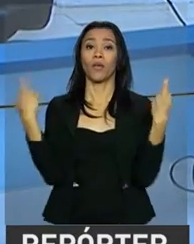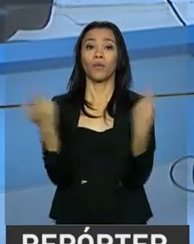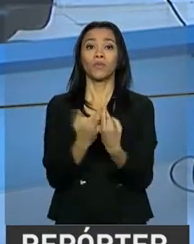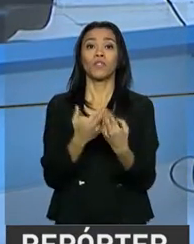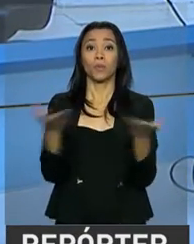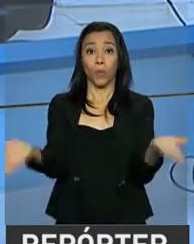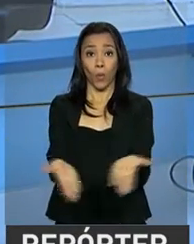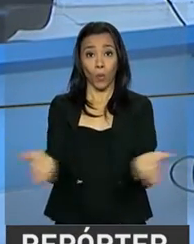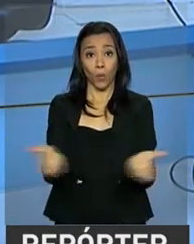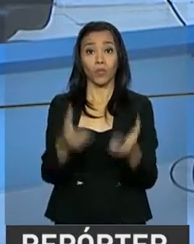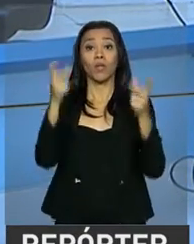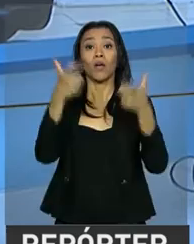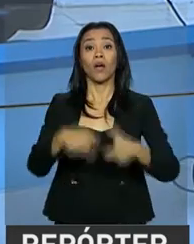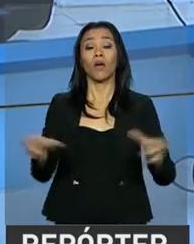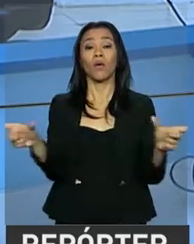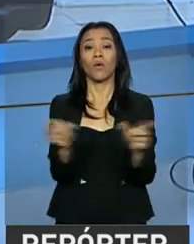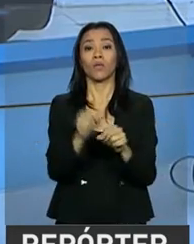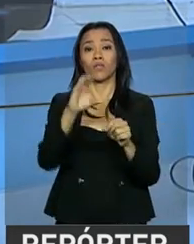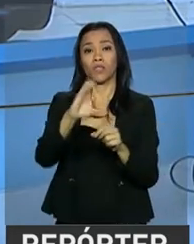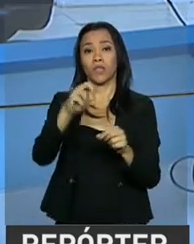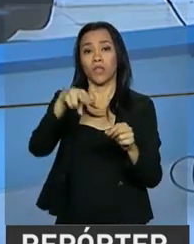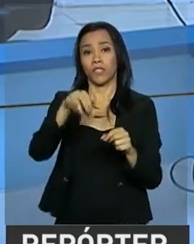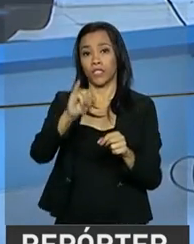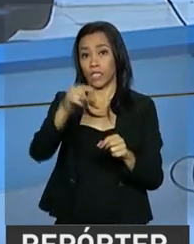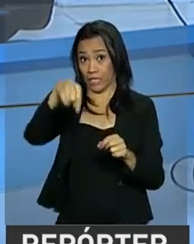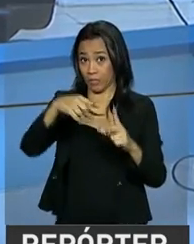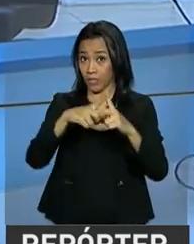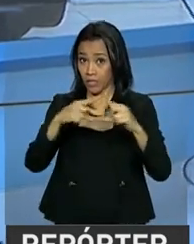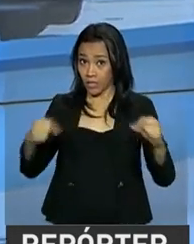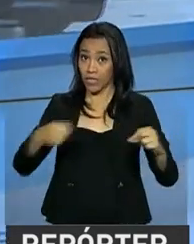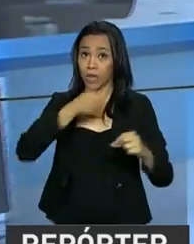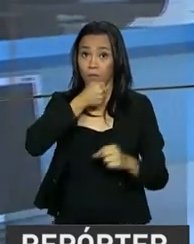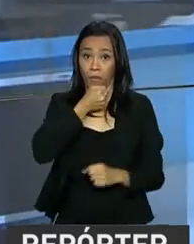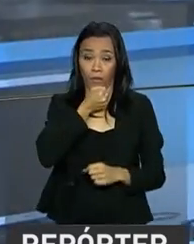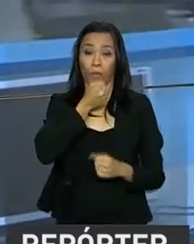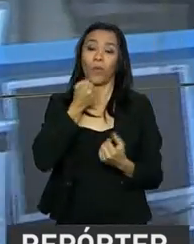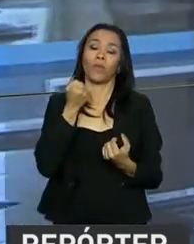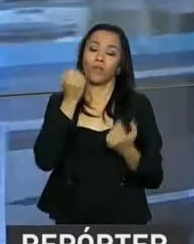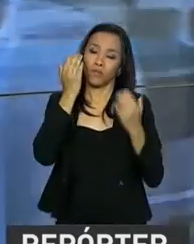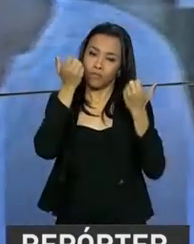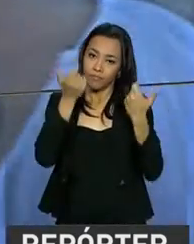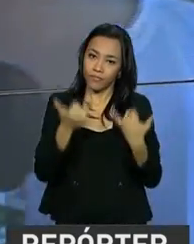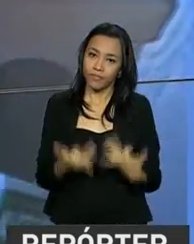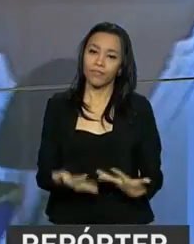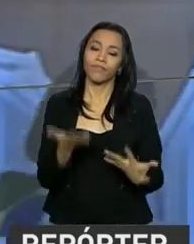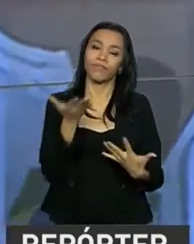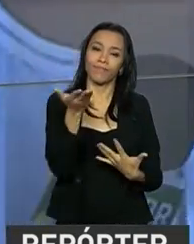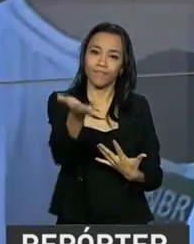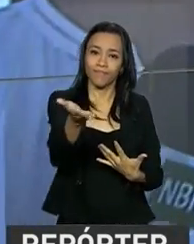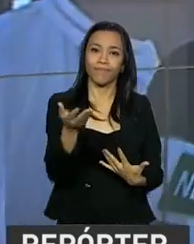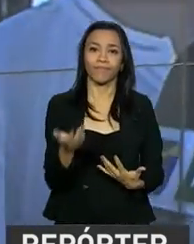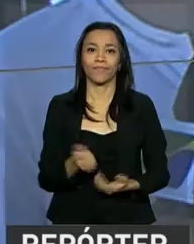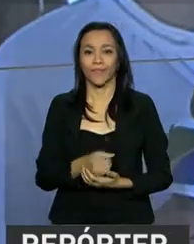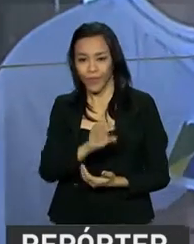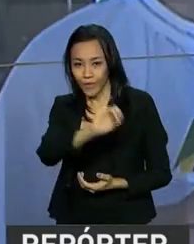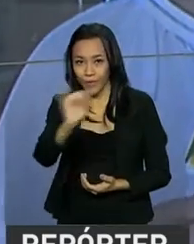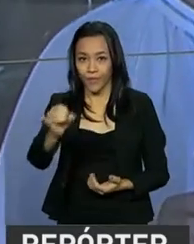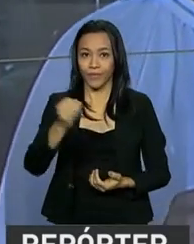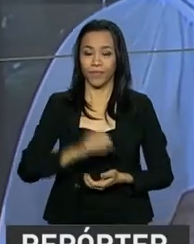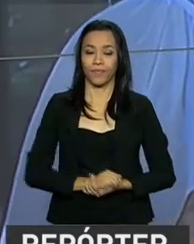cna confederação nacional da indústria cni em brasília a repórter paola de orleans está lá e tem os detalhes pra gente foi